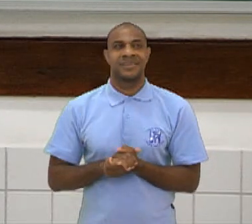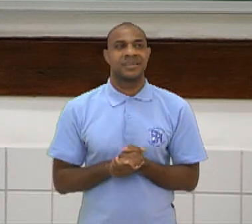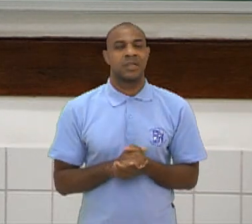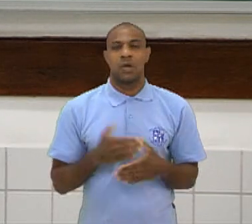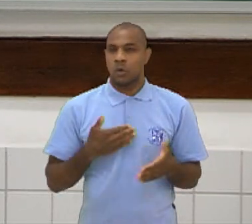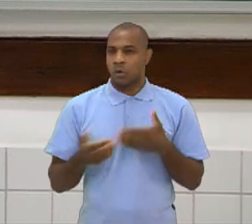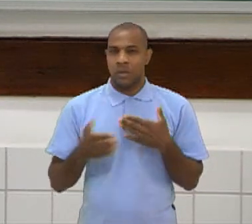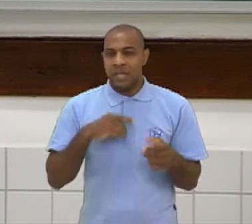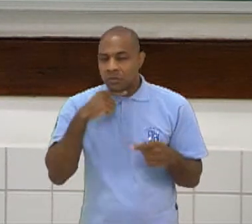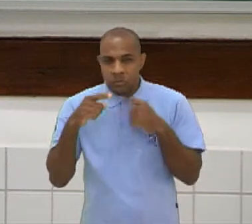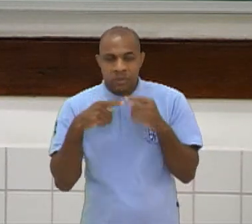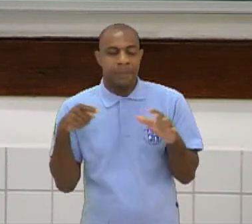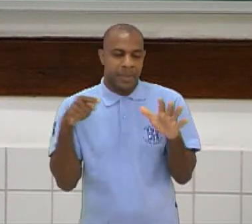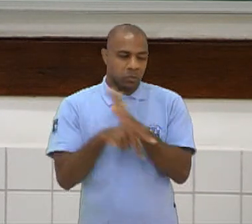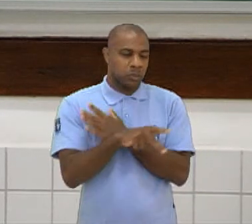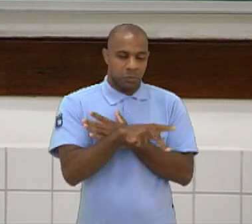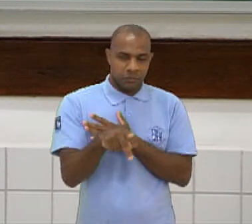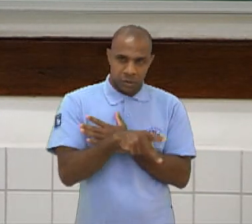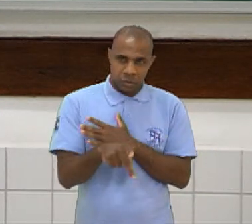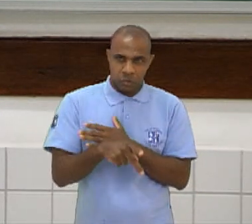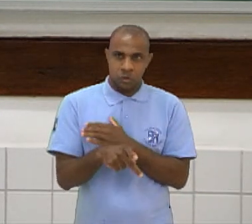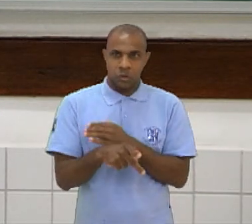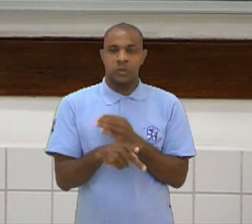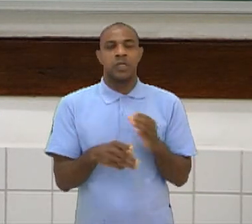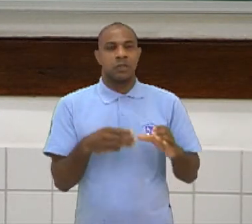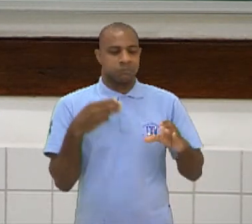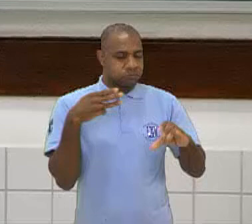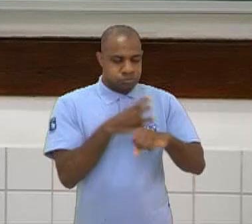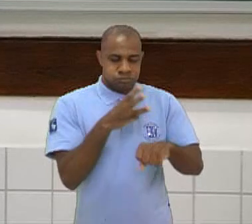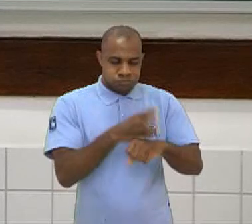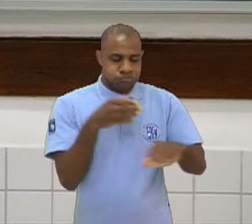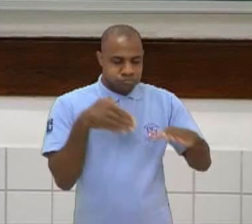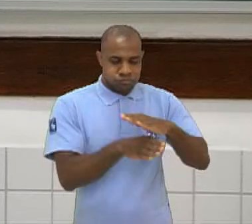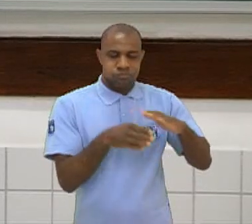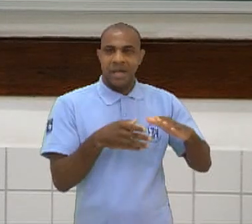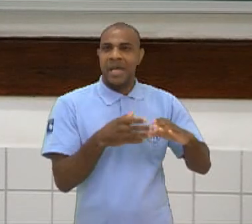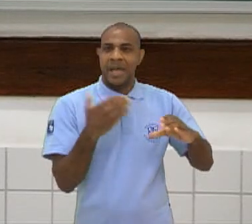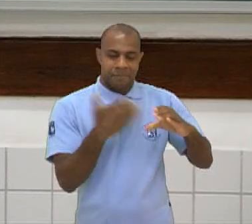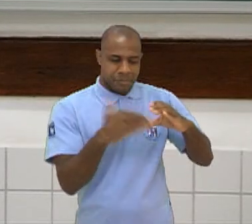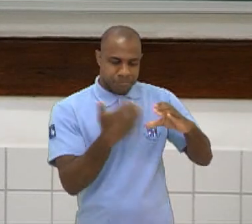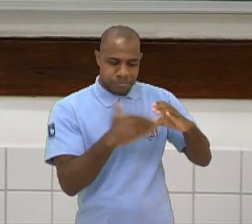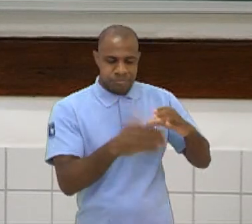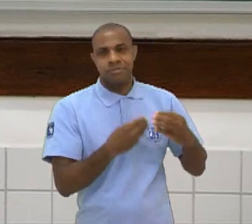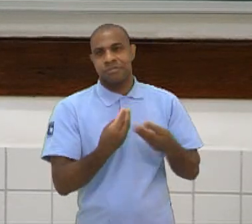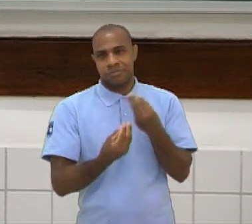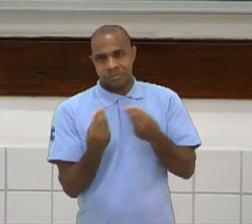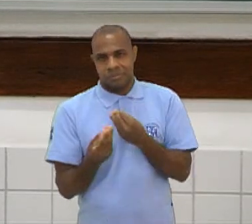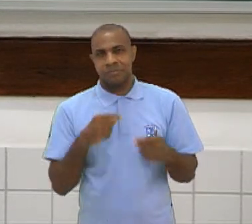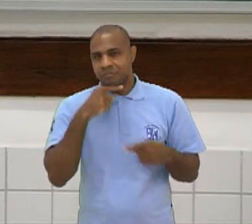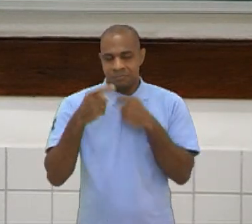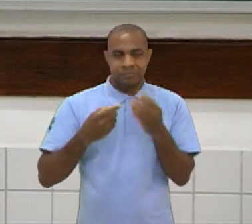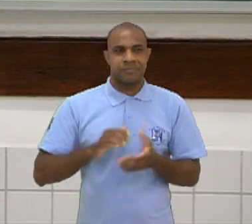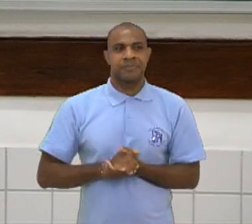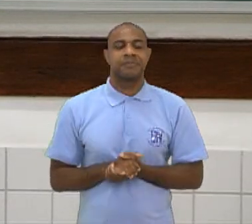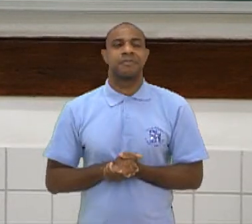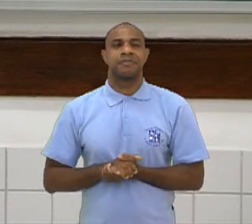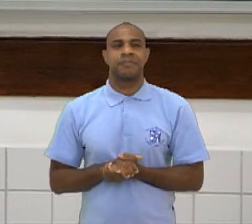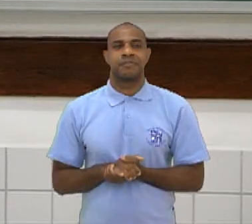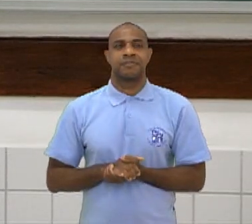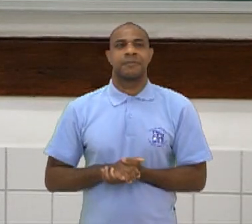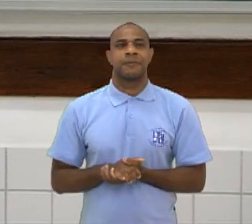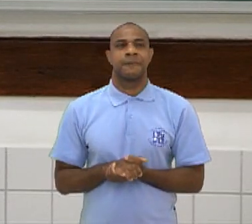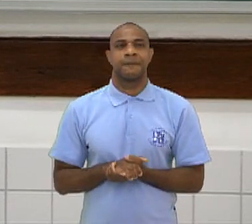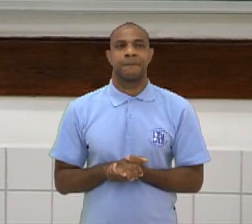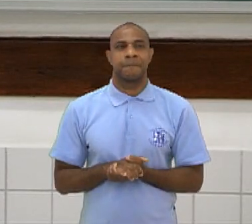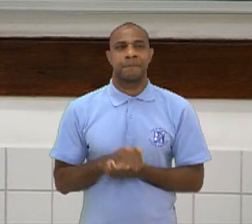seus professores, comigo, né? Procure no seu livro didático, então, lá no Classroom vai ter um material para você também, tá? Então, não fique na